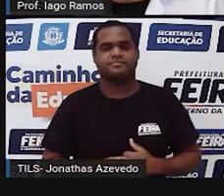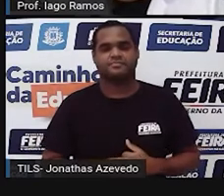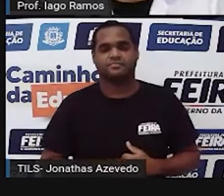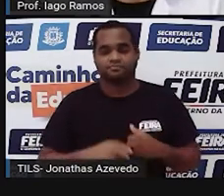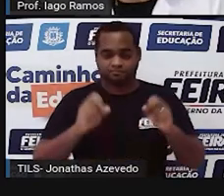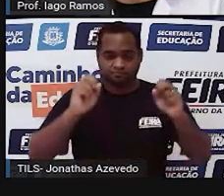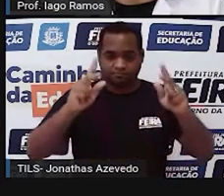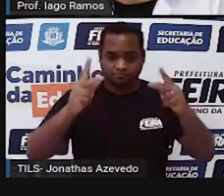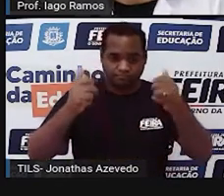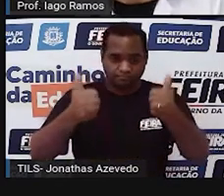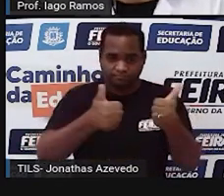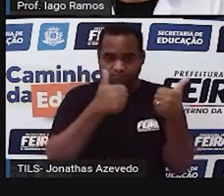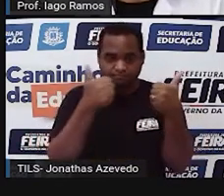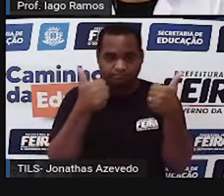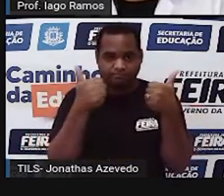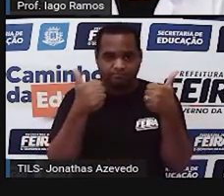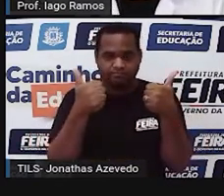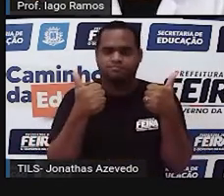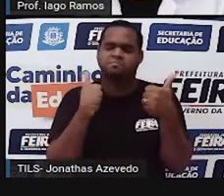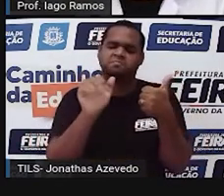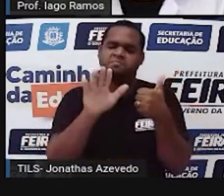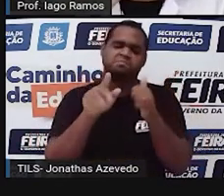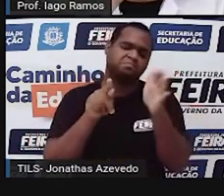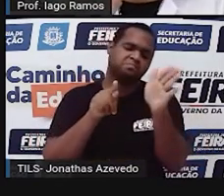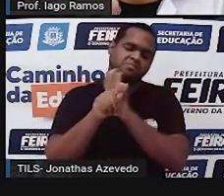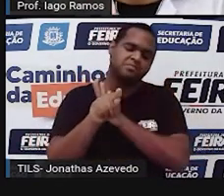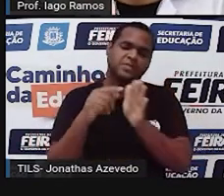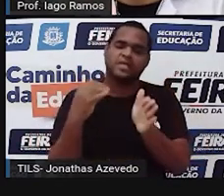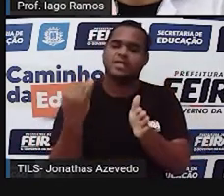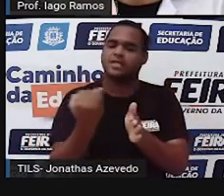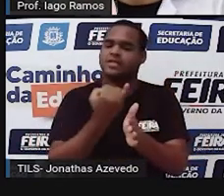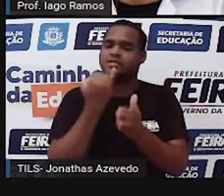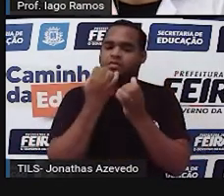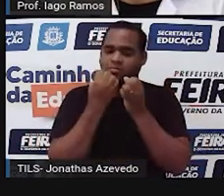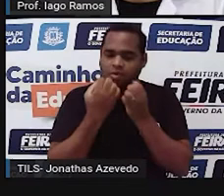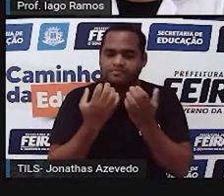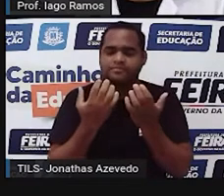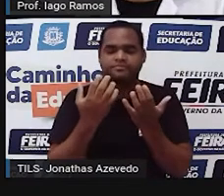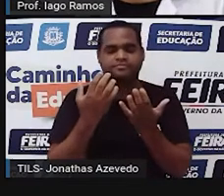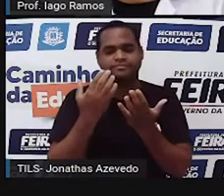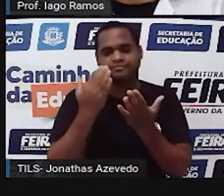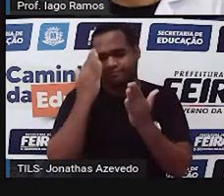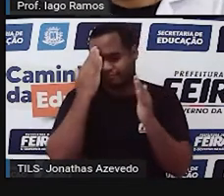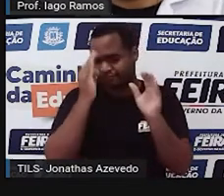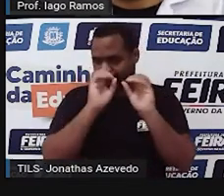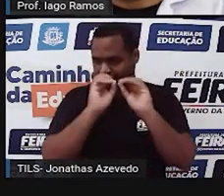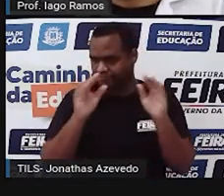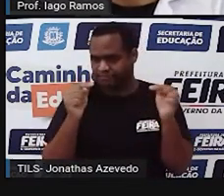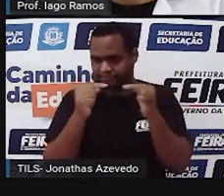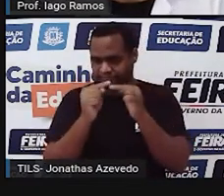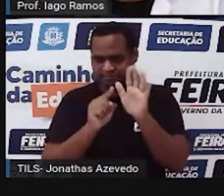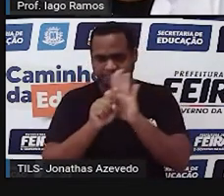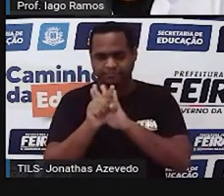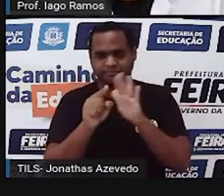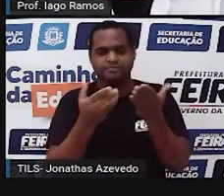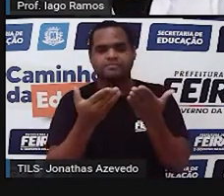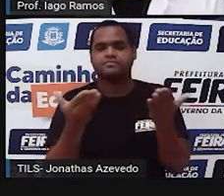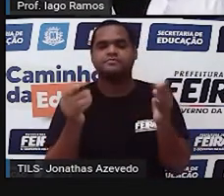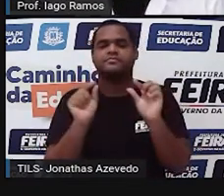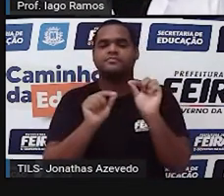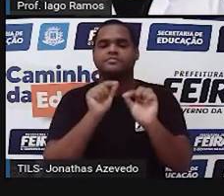OK mas agora deixa eu te fazer uma pergunta mais interessante de todas essas que eu tô fazendo aqui